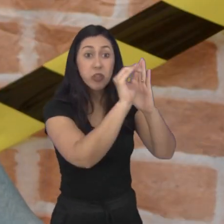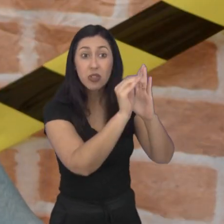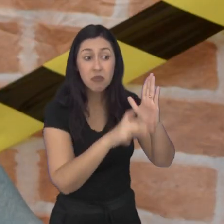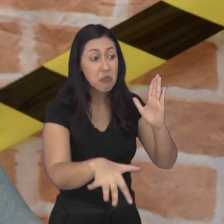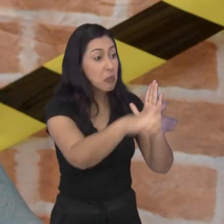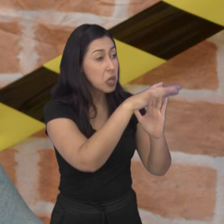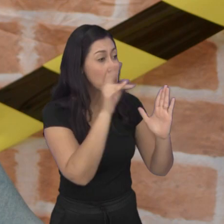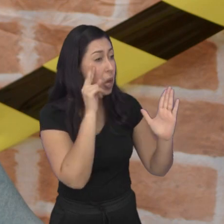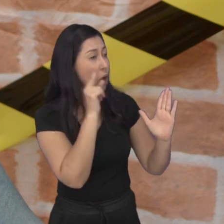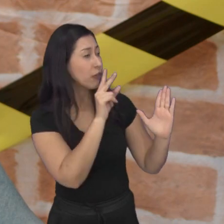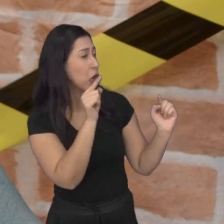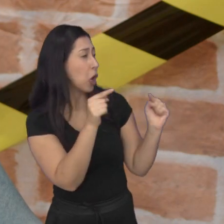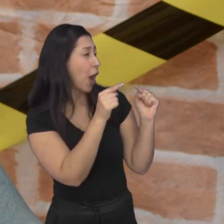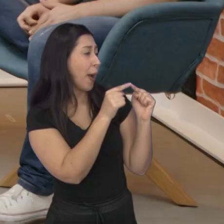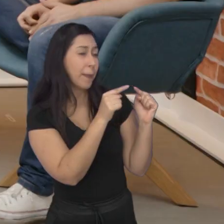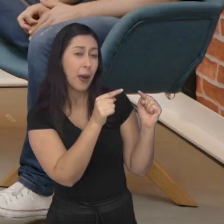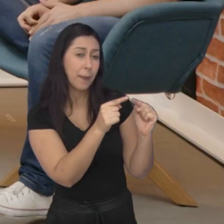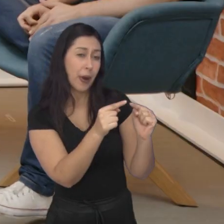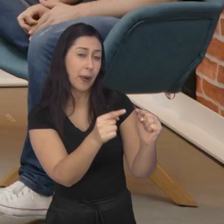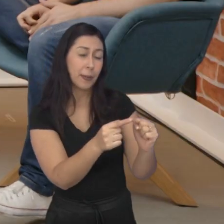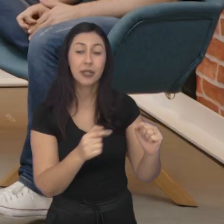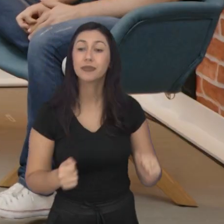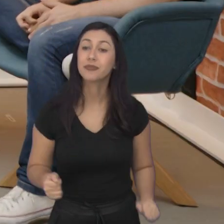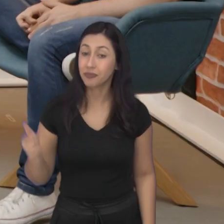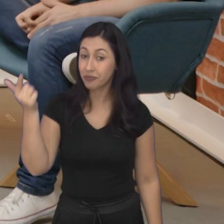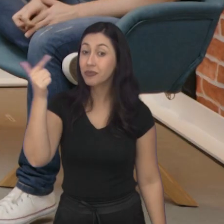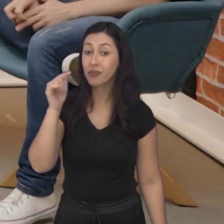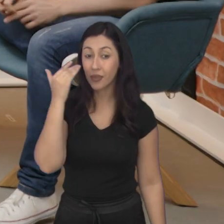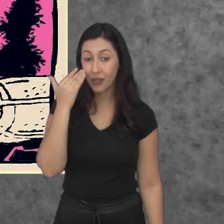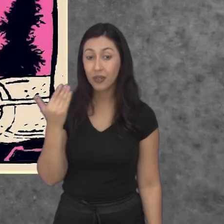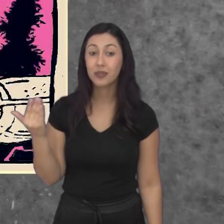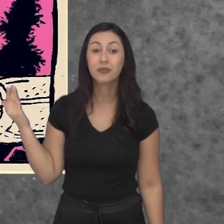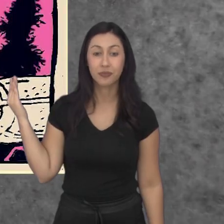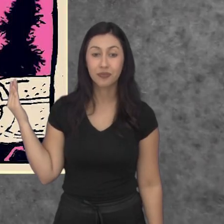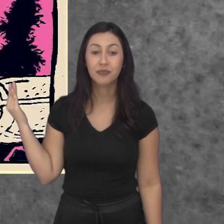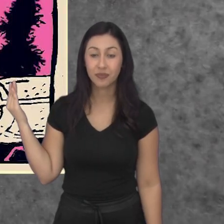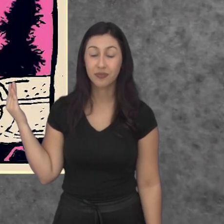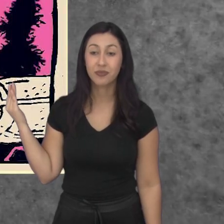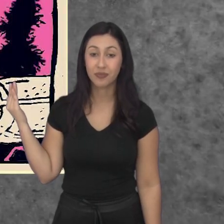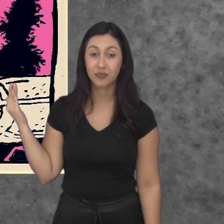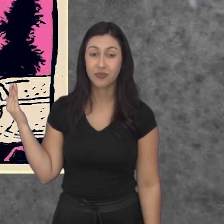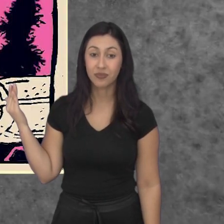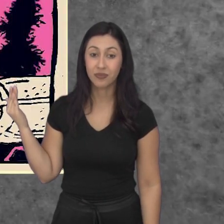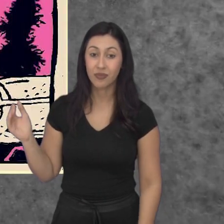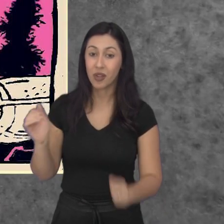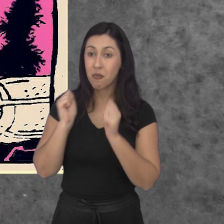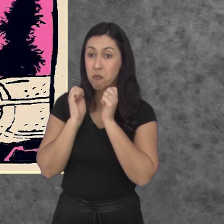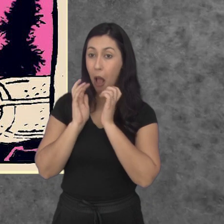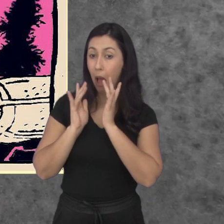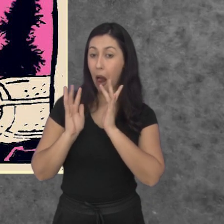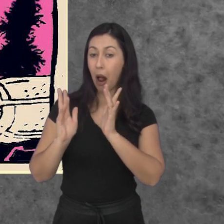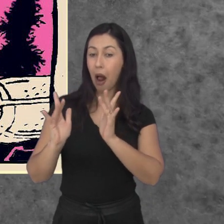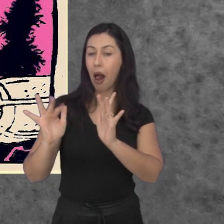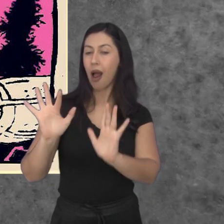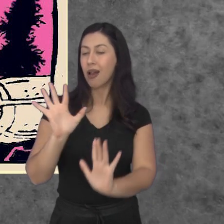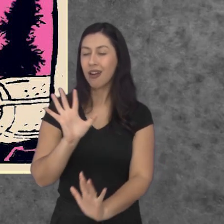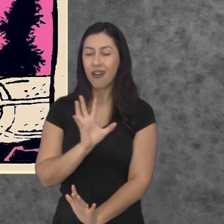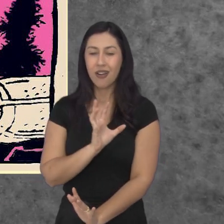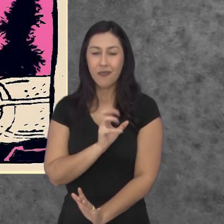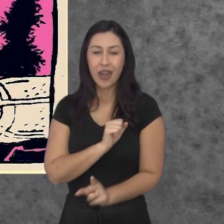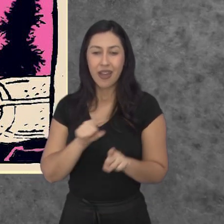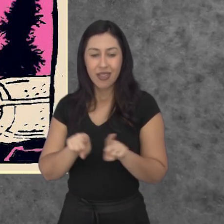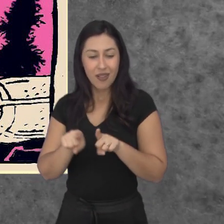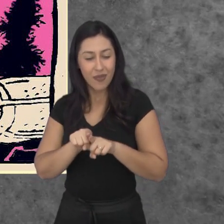aí atribui qualquer significado. Vamos ver mais Então, um dos seus filhos aqui. No Burle Marx, eu te amei, pelos cortiços